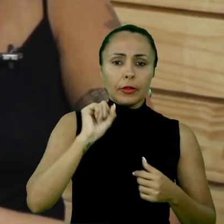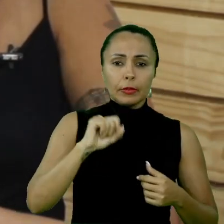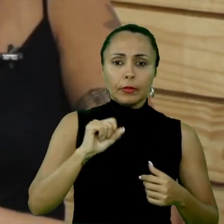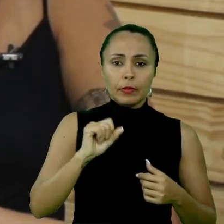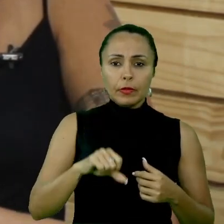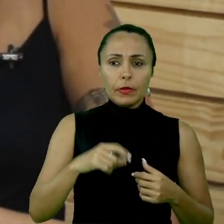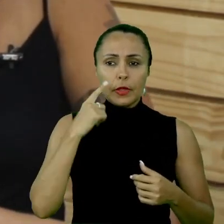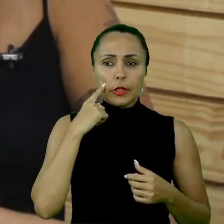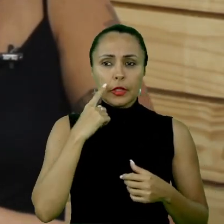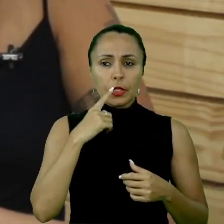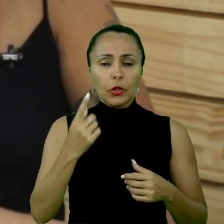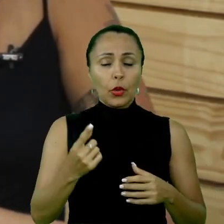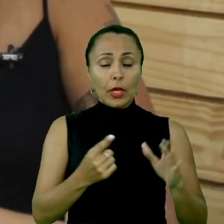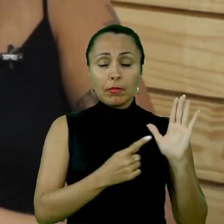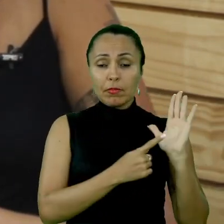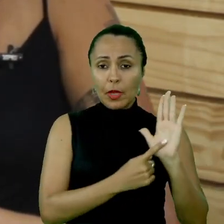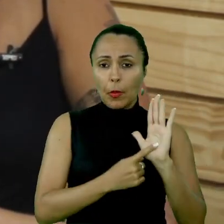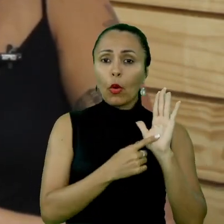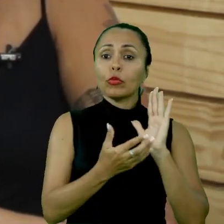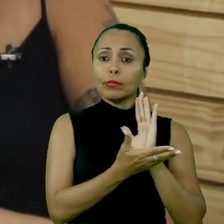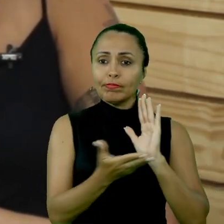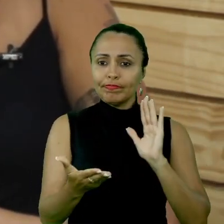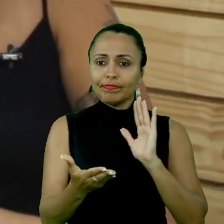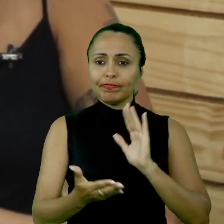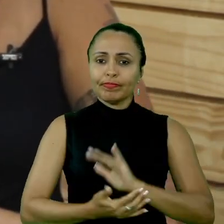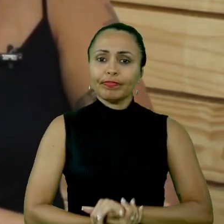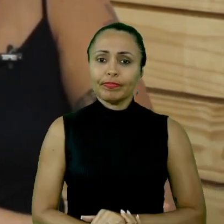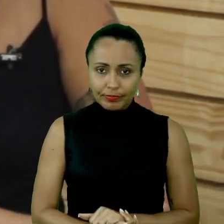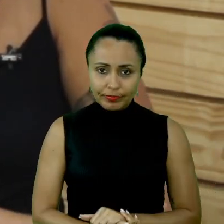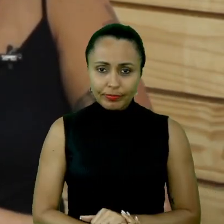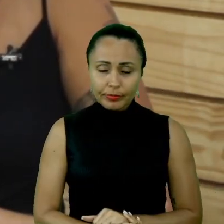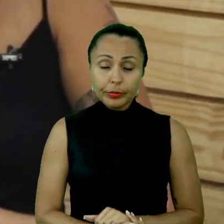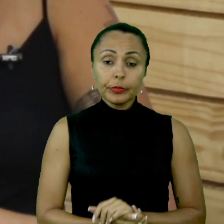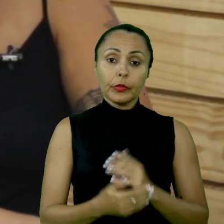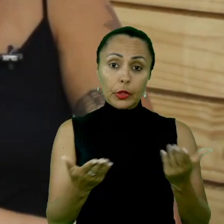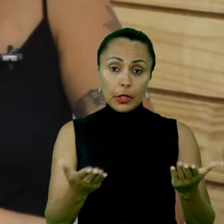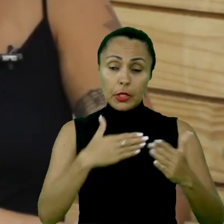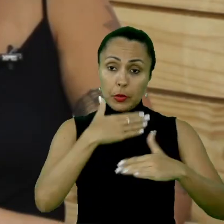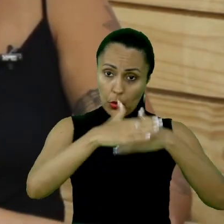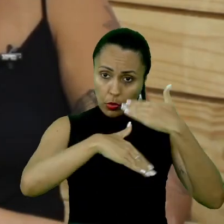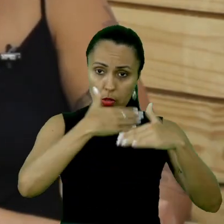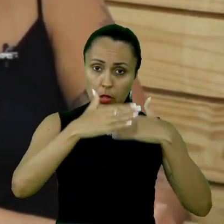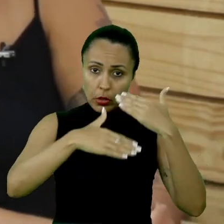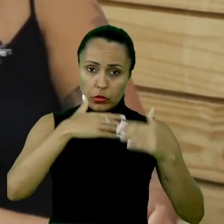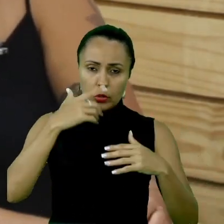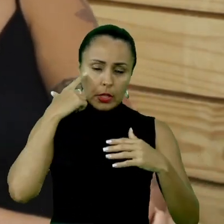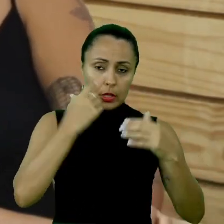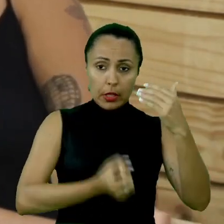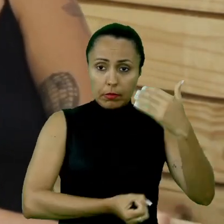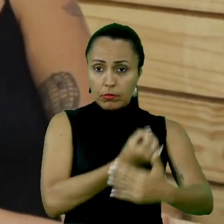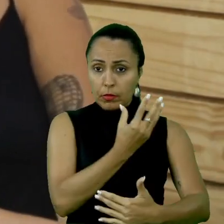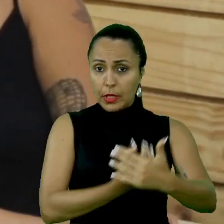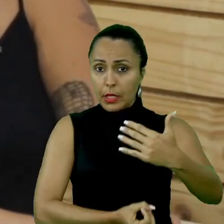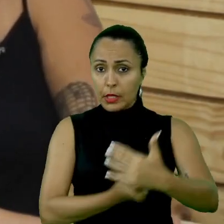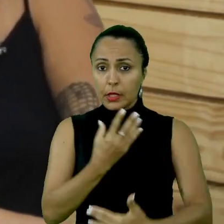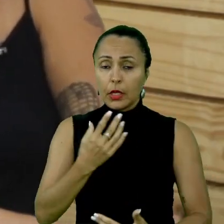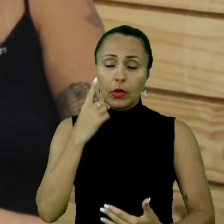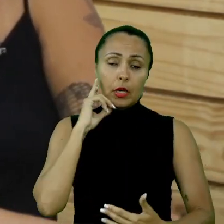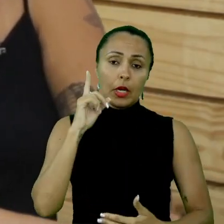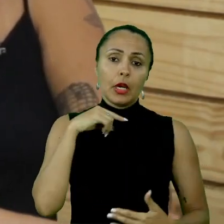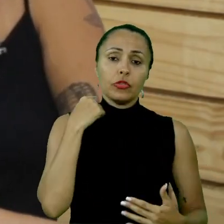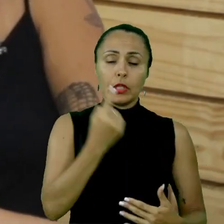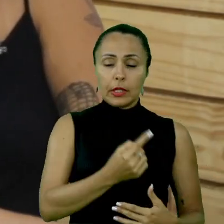essa identidade, reflete a identidade de quem fez. Nesse processo dessa criação, desse design autoral, a